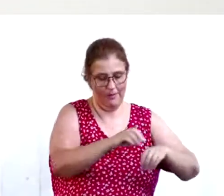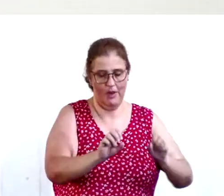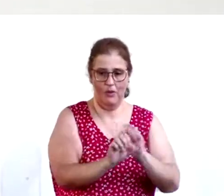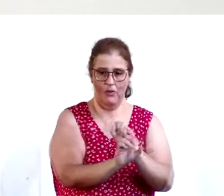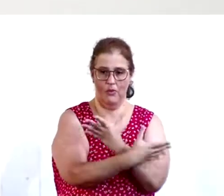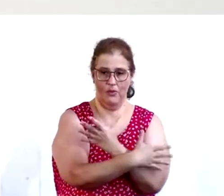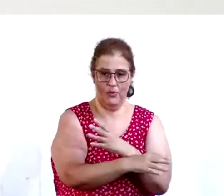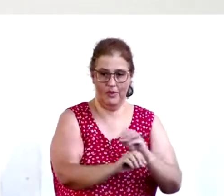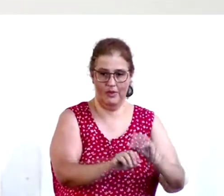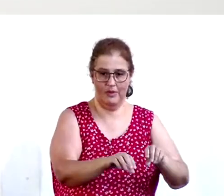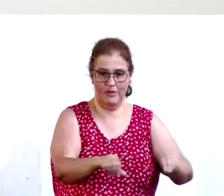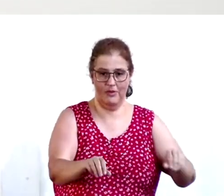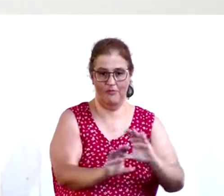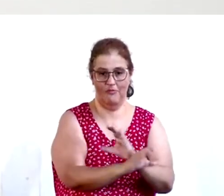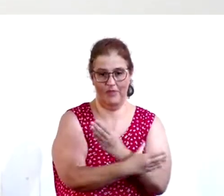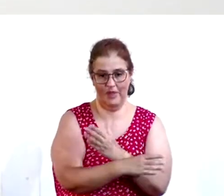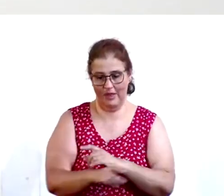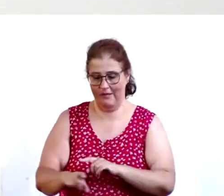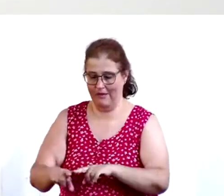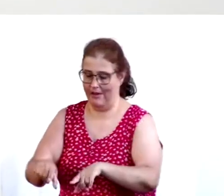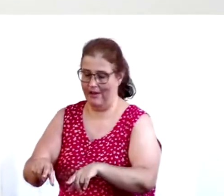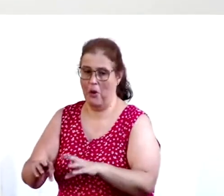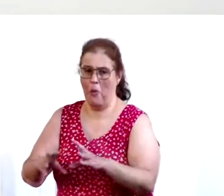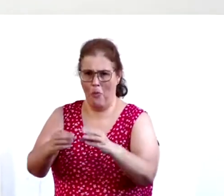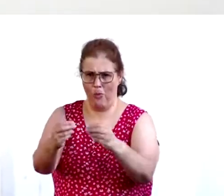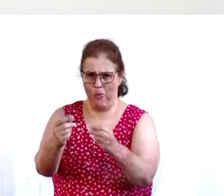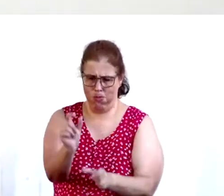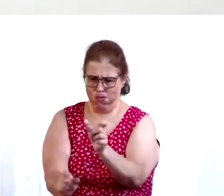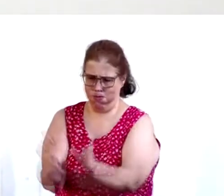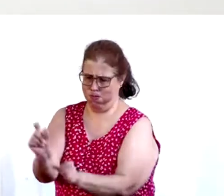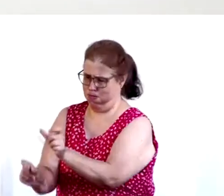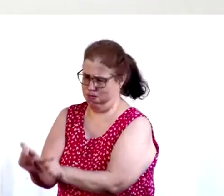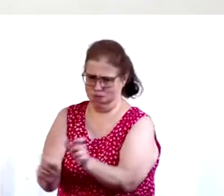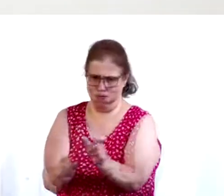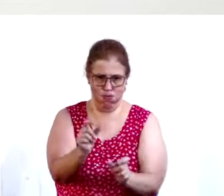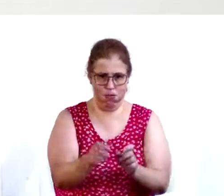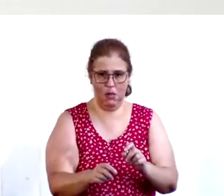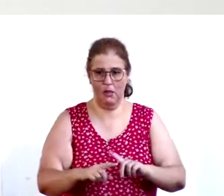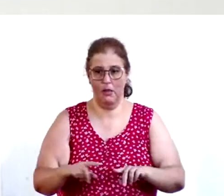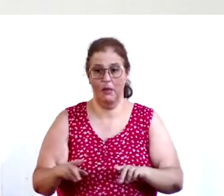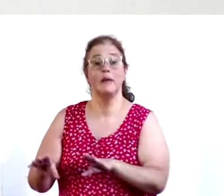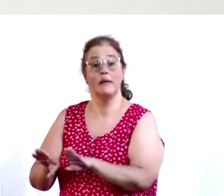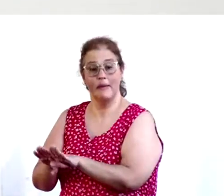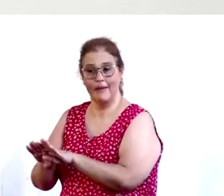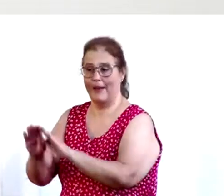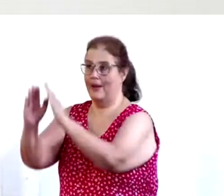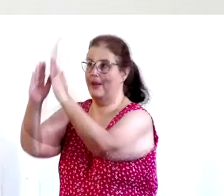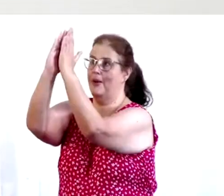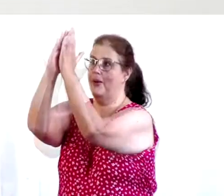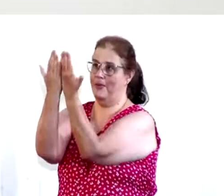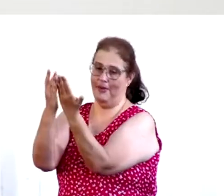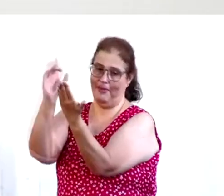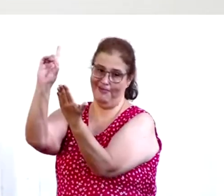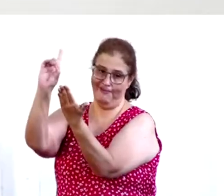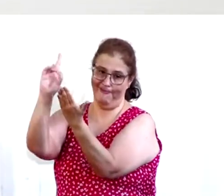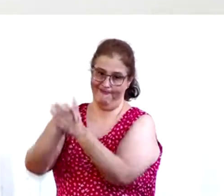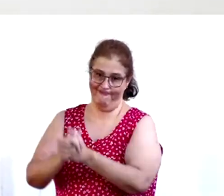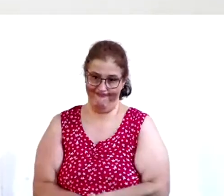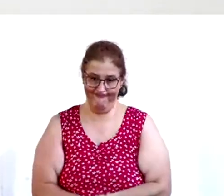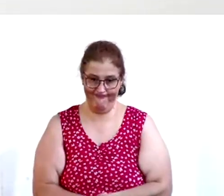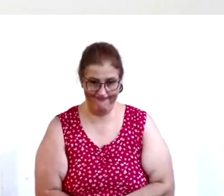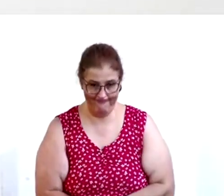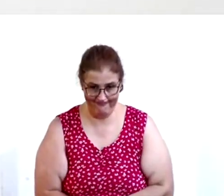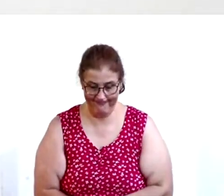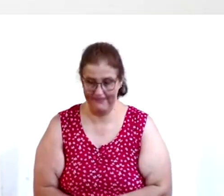muita gente e uma Bíblia falando, uma Bíblia, a palavra de Deus falando. Queridos